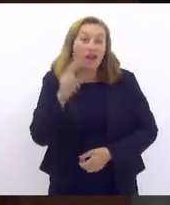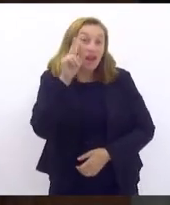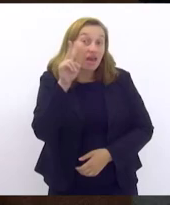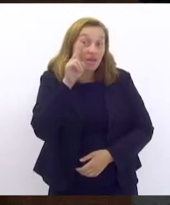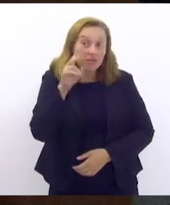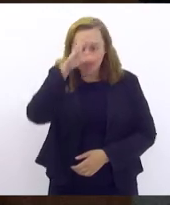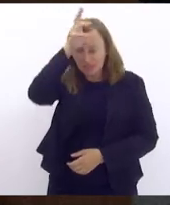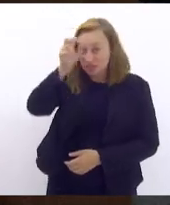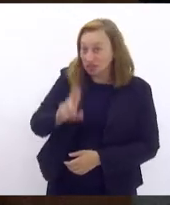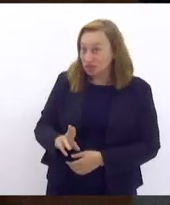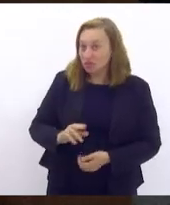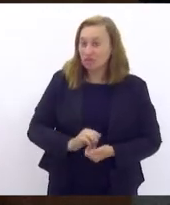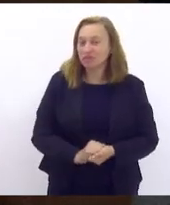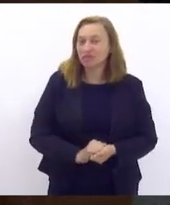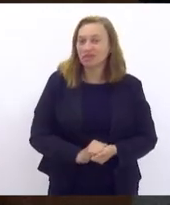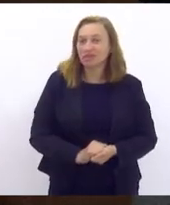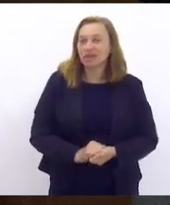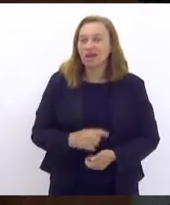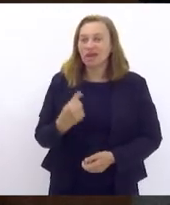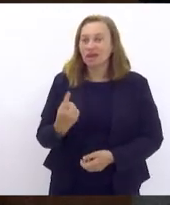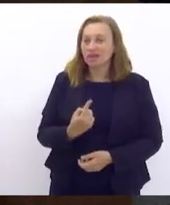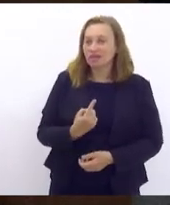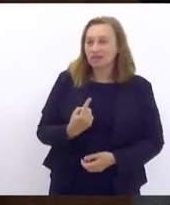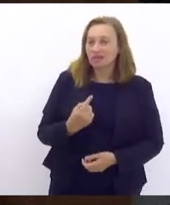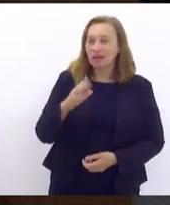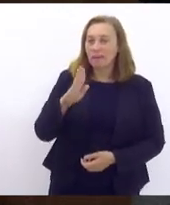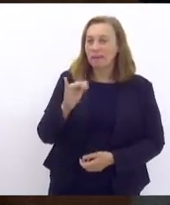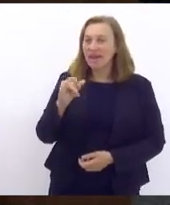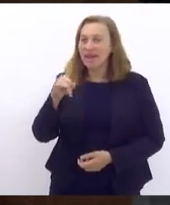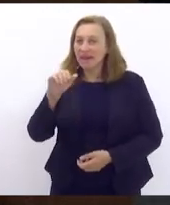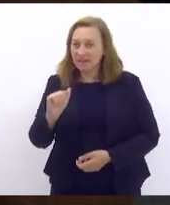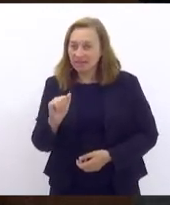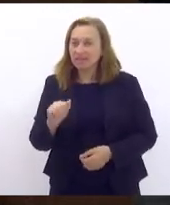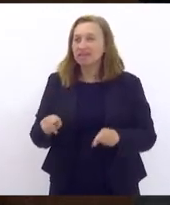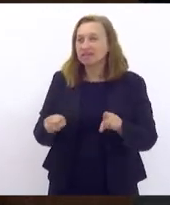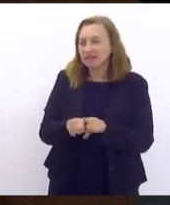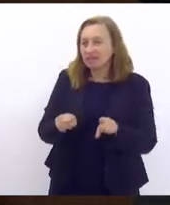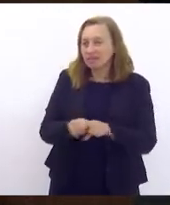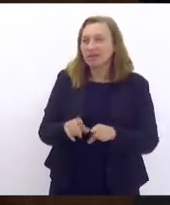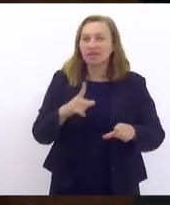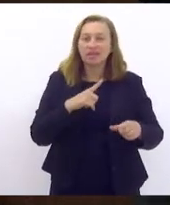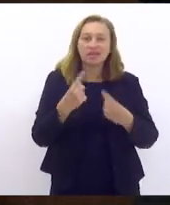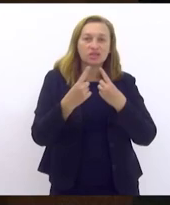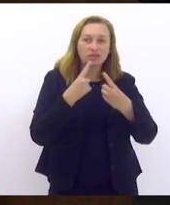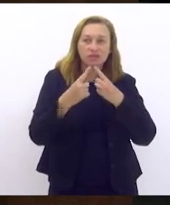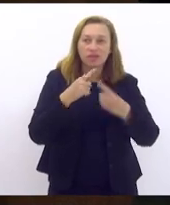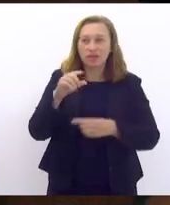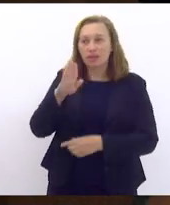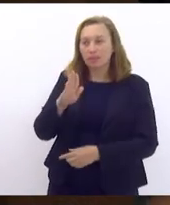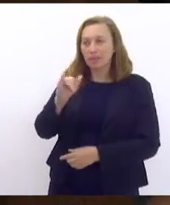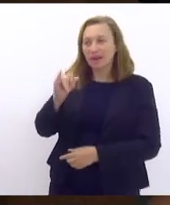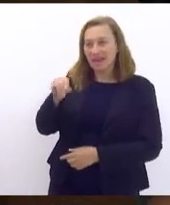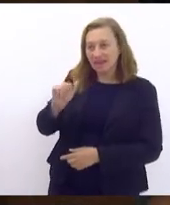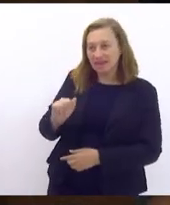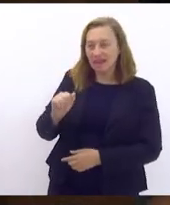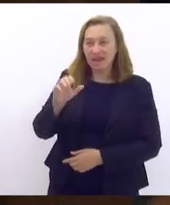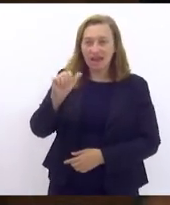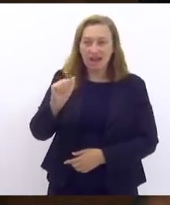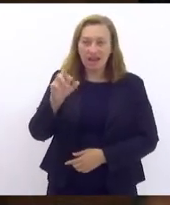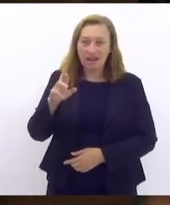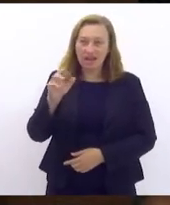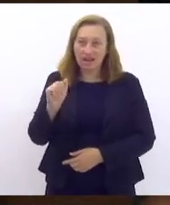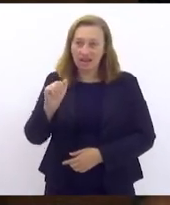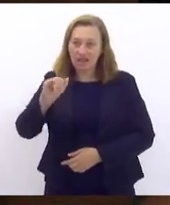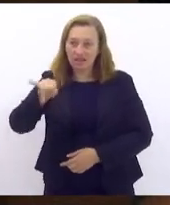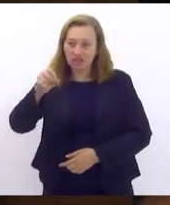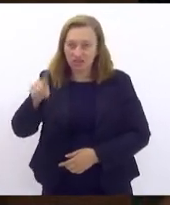que a Tia Ju é a nossa baiana, ela traz também esse debate sobre as baianas do acarajé. Então,